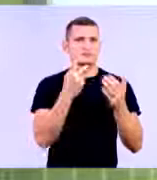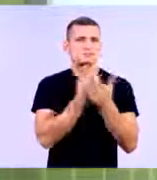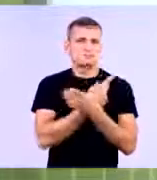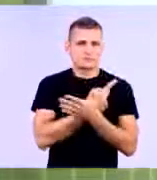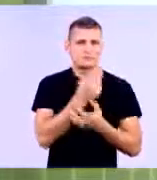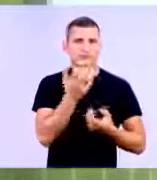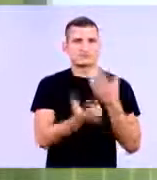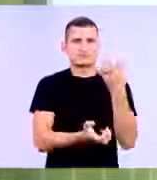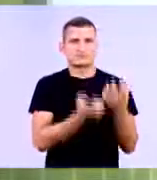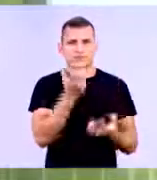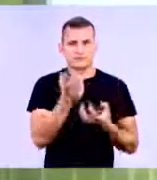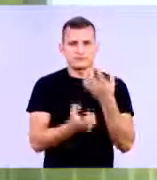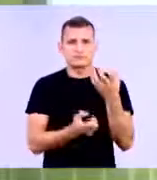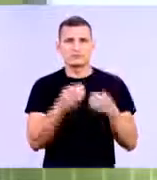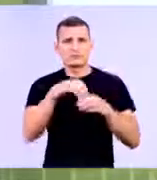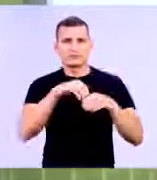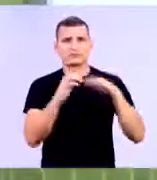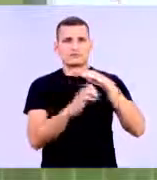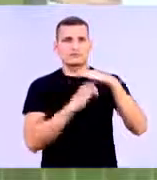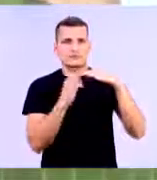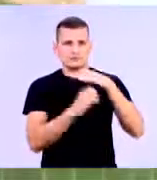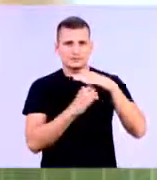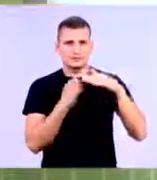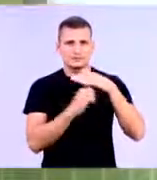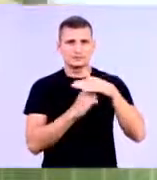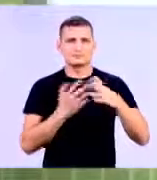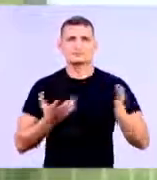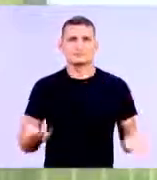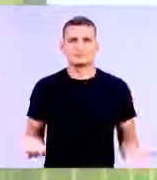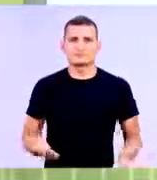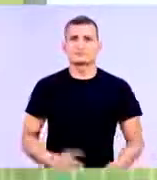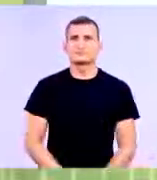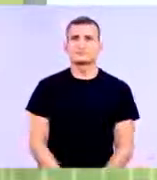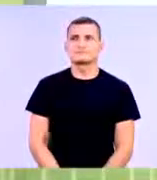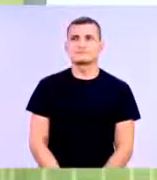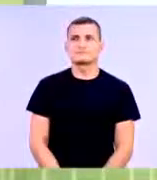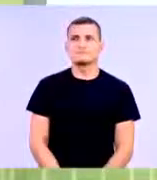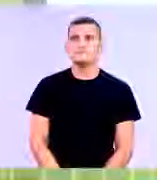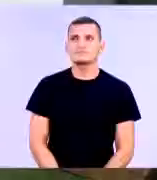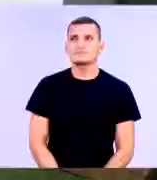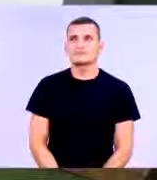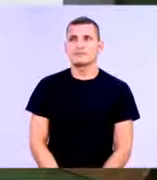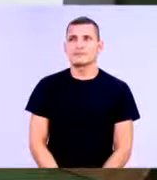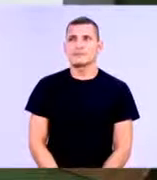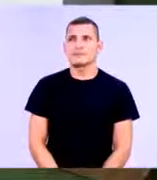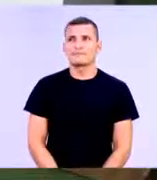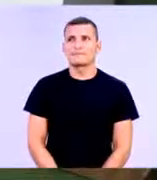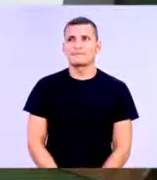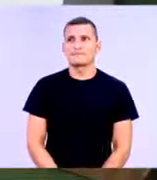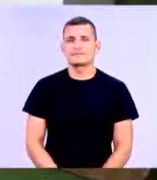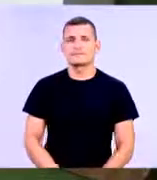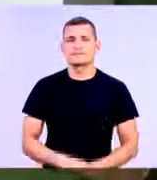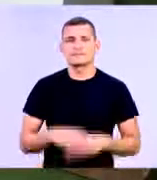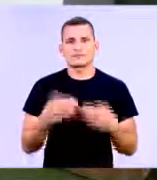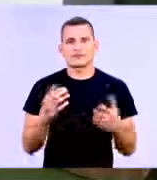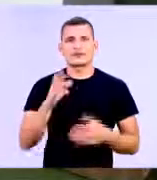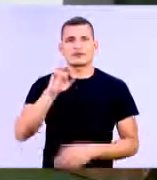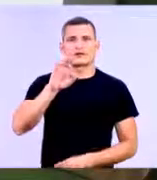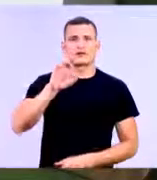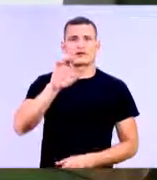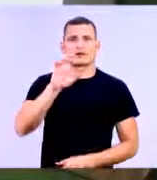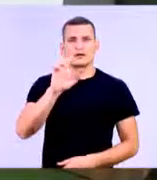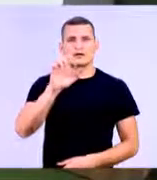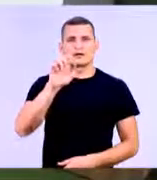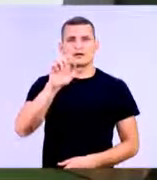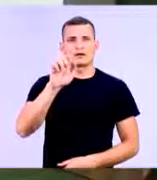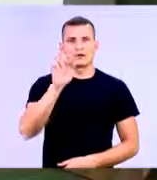um incêndio nas dependências da empresa e vem tudo a perder, não é, professor? Sim, e quando imaginamos na parte da refrigeração, o